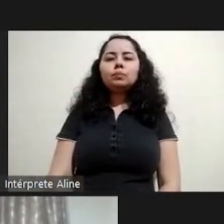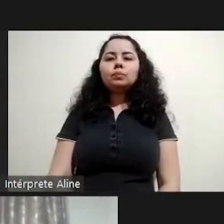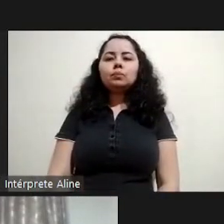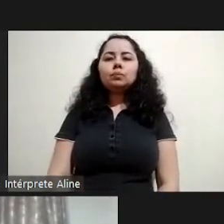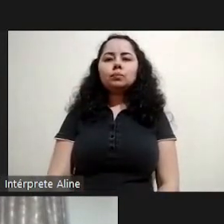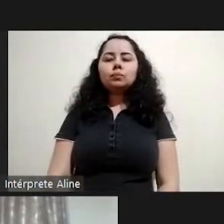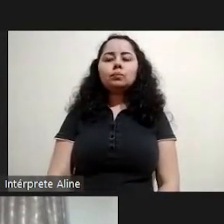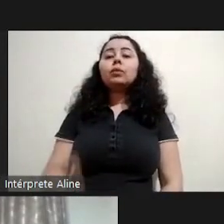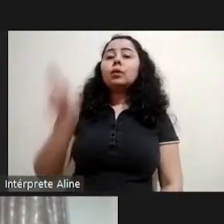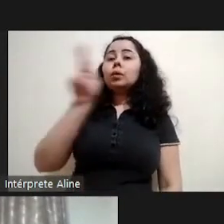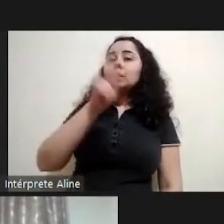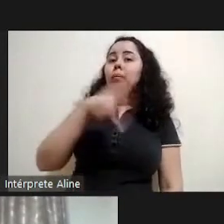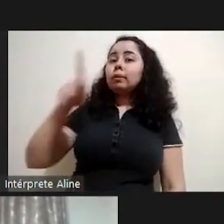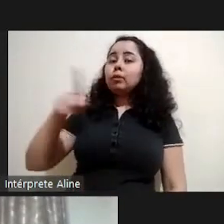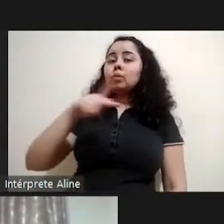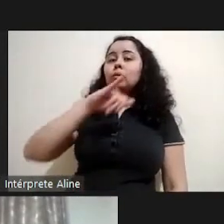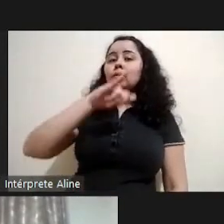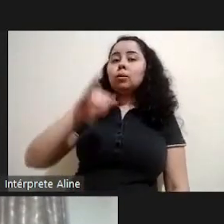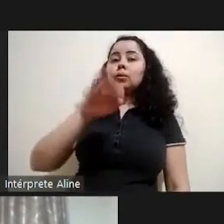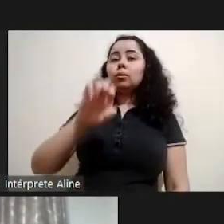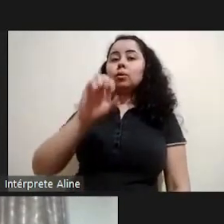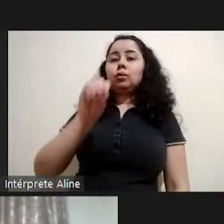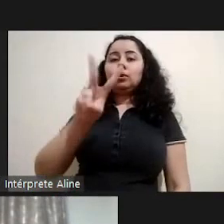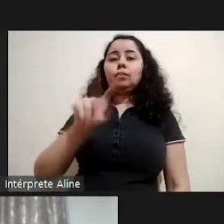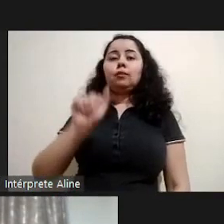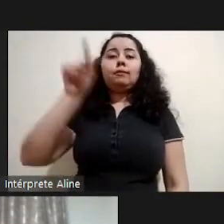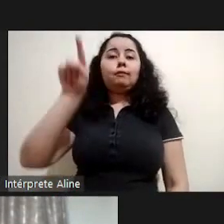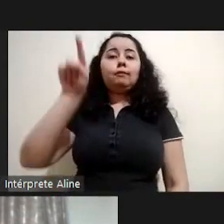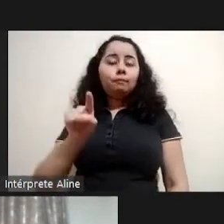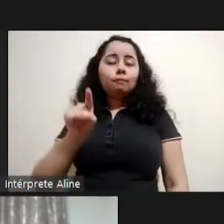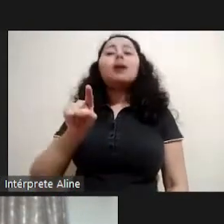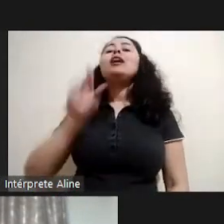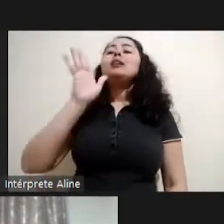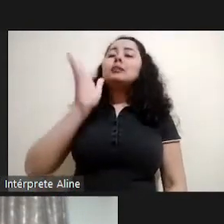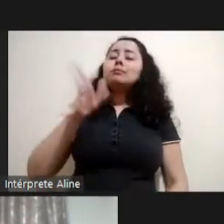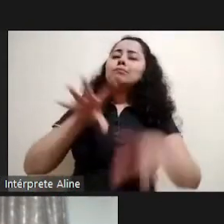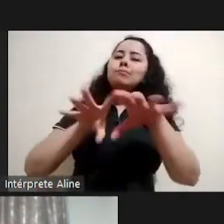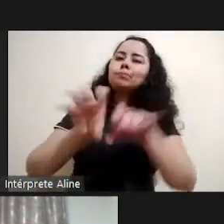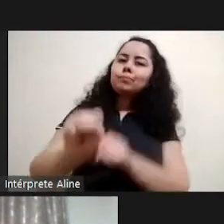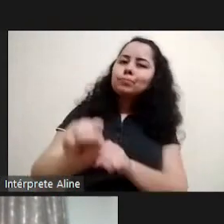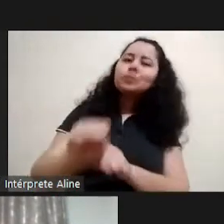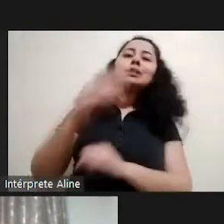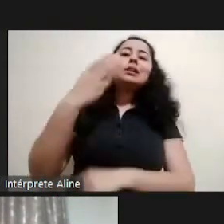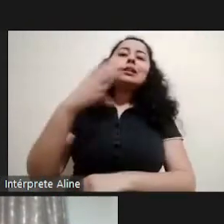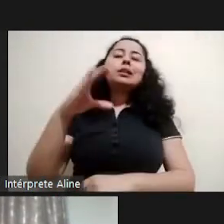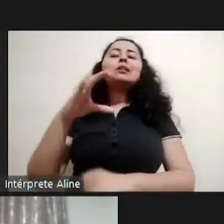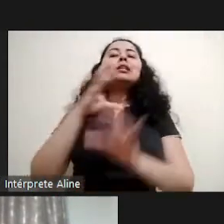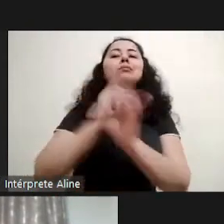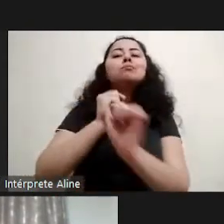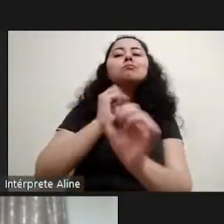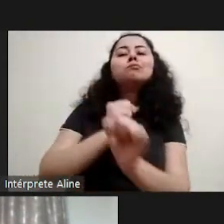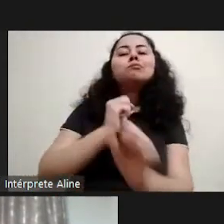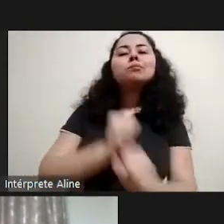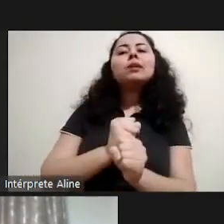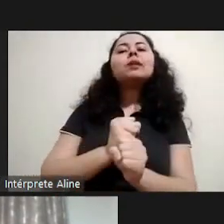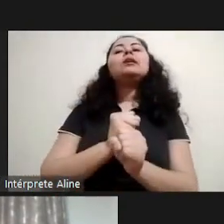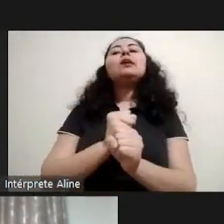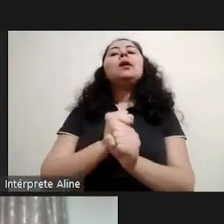Professor Jeová José Madeira foi bacharel em Ciências Contábeis pela Universidade Federal de Minas Gerais,